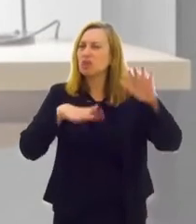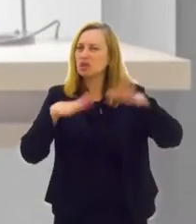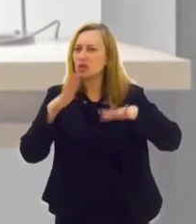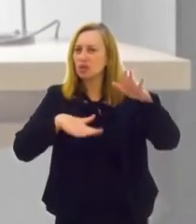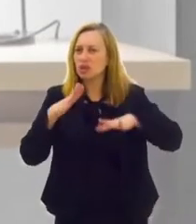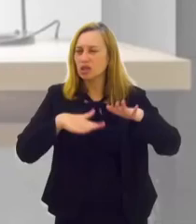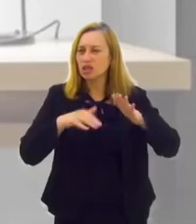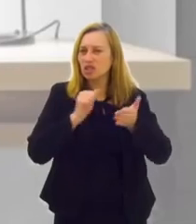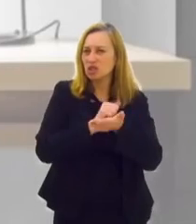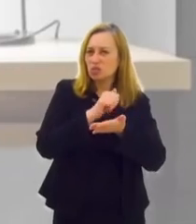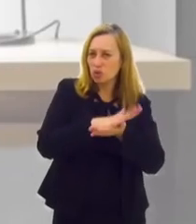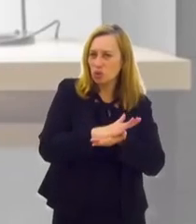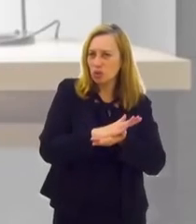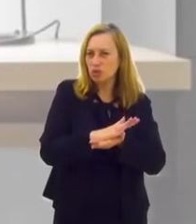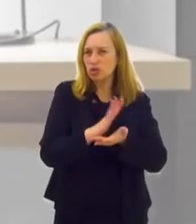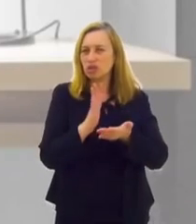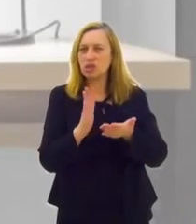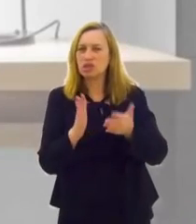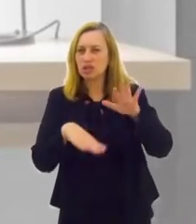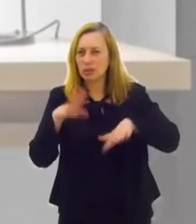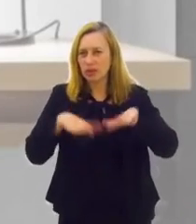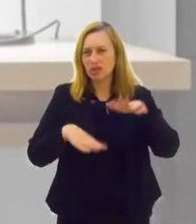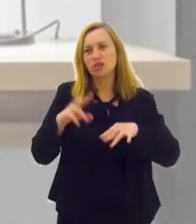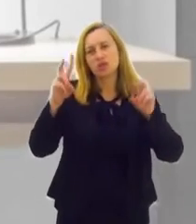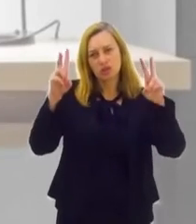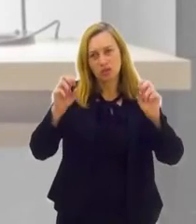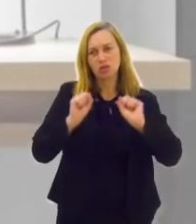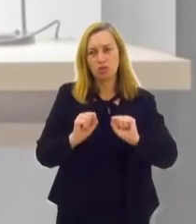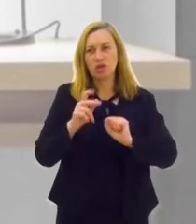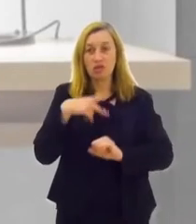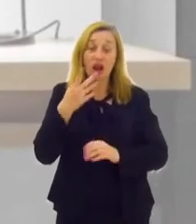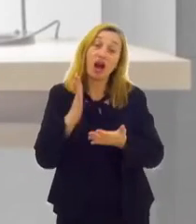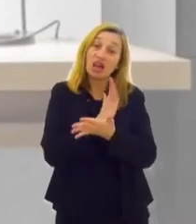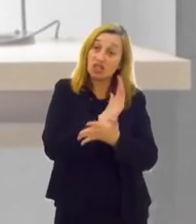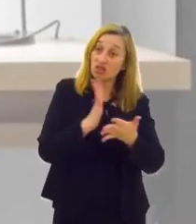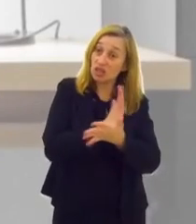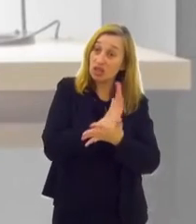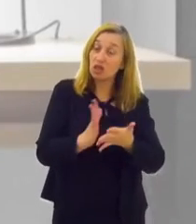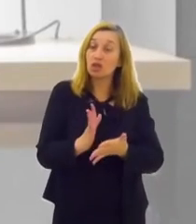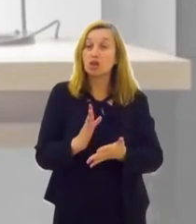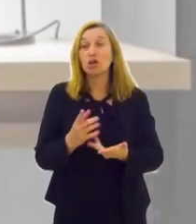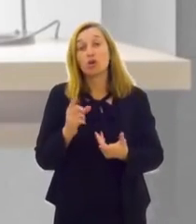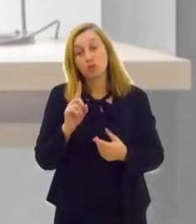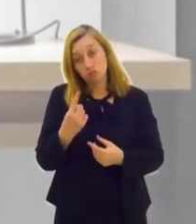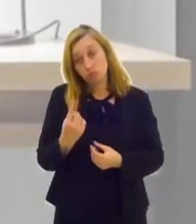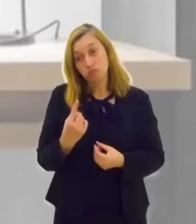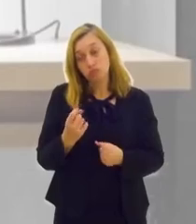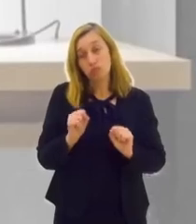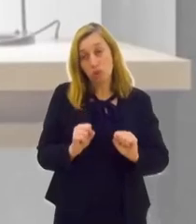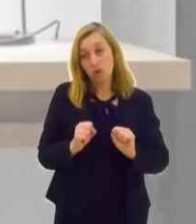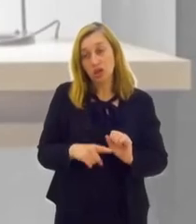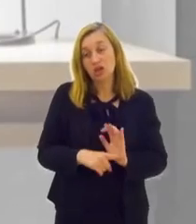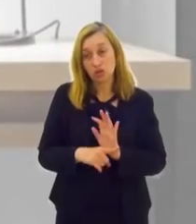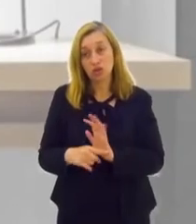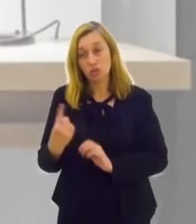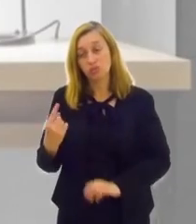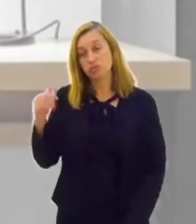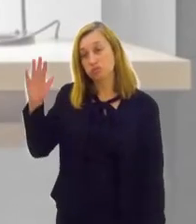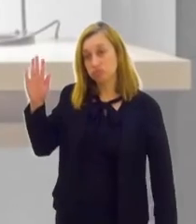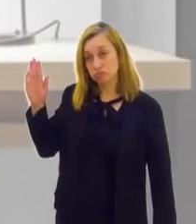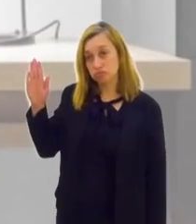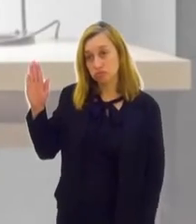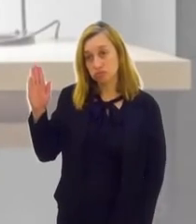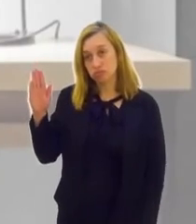valor aproximado de multas nos vários casos que o senhor possa citar, porque às vezes compensa, pode até compensar. Para